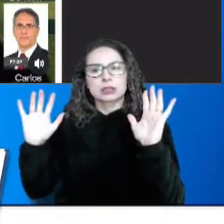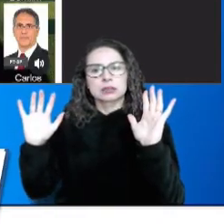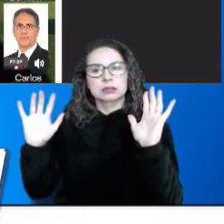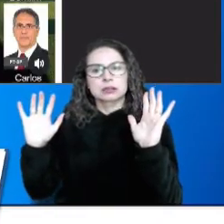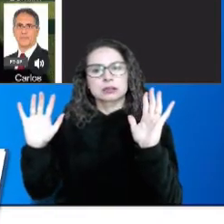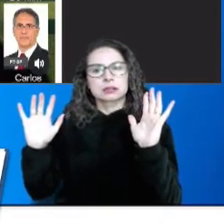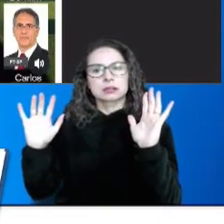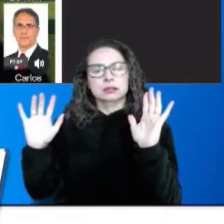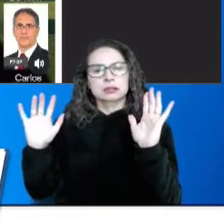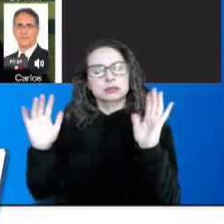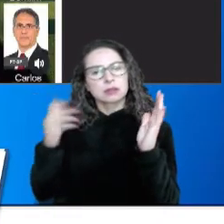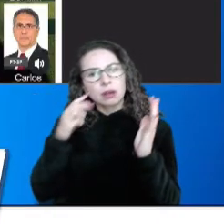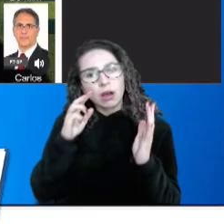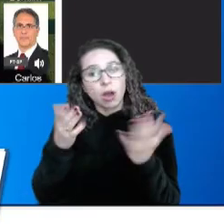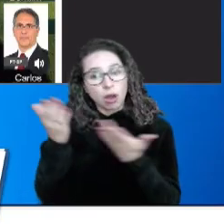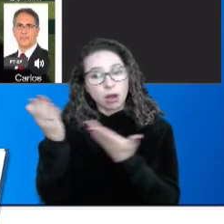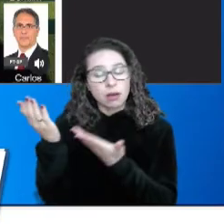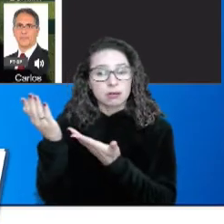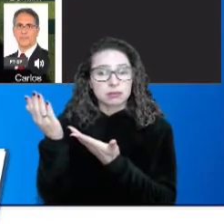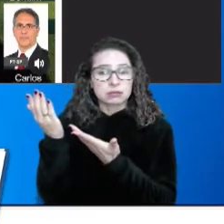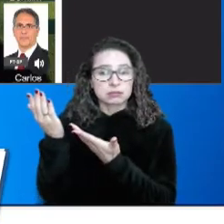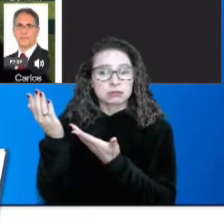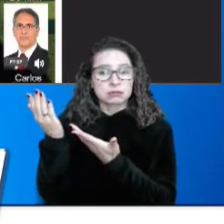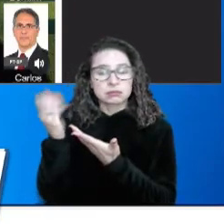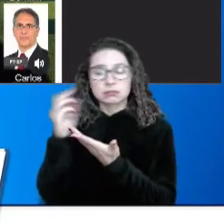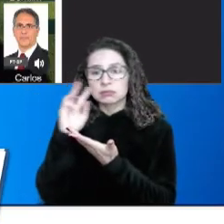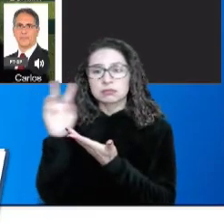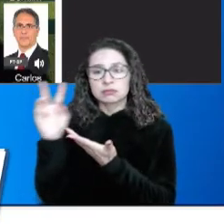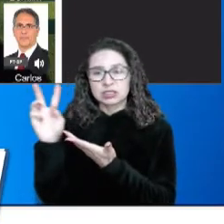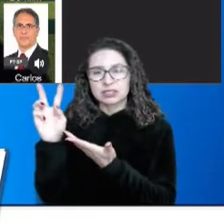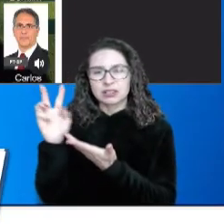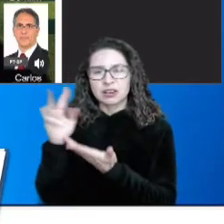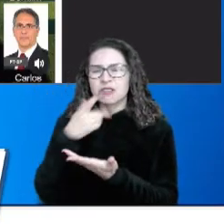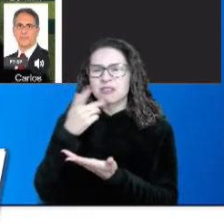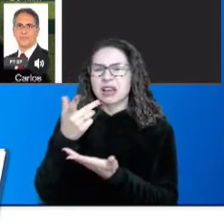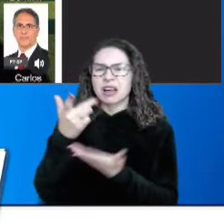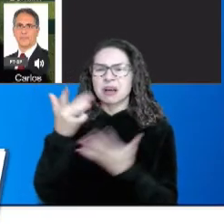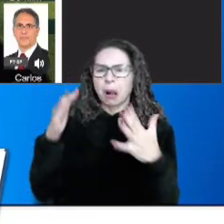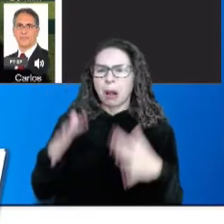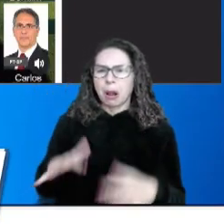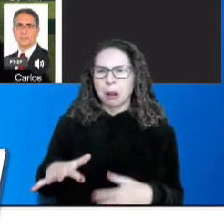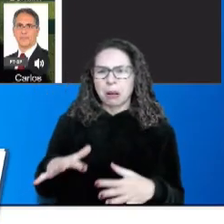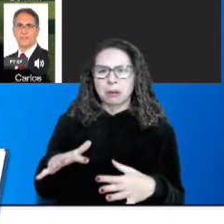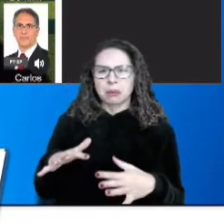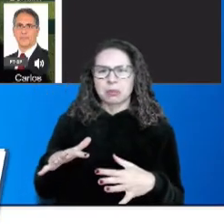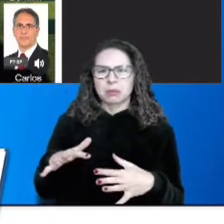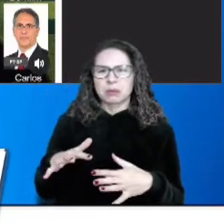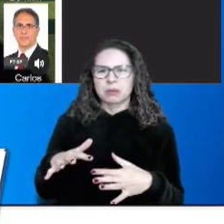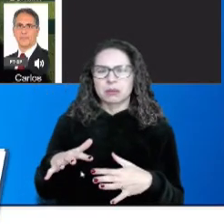Olha só, está aí. Viu como que as narrativas caem como manga madura?